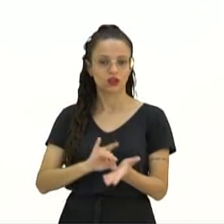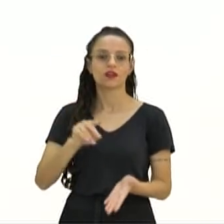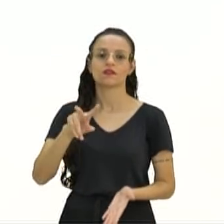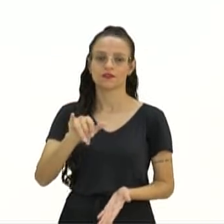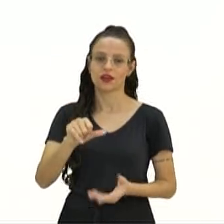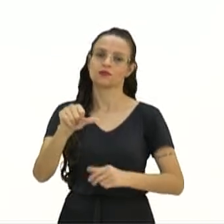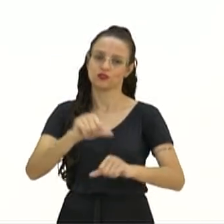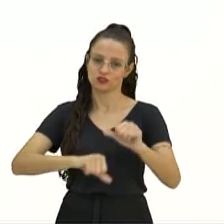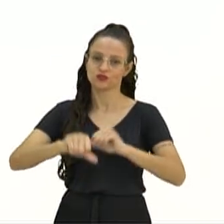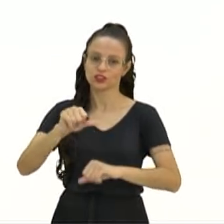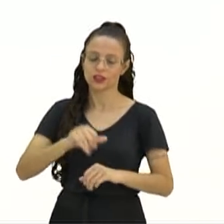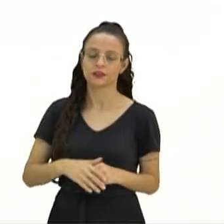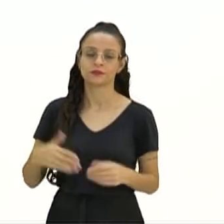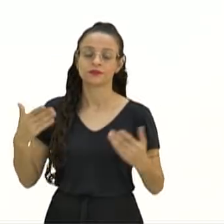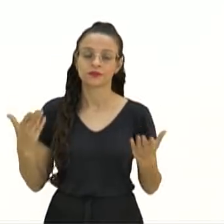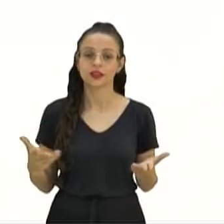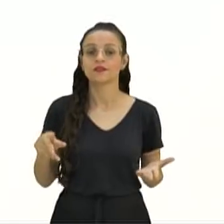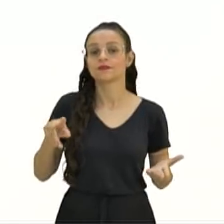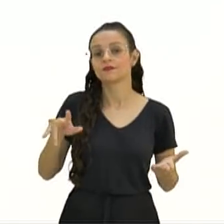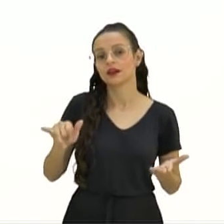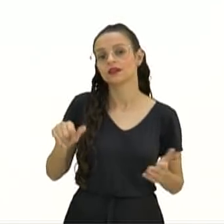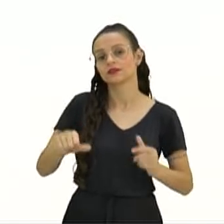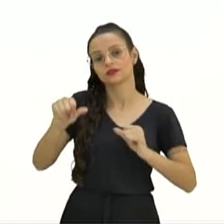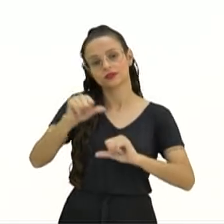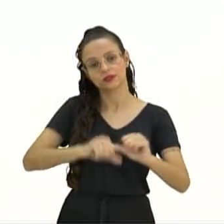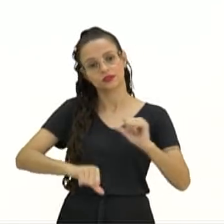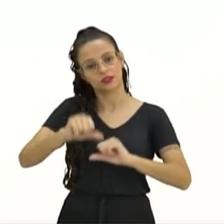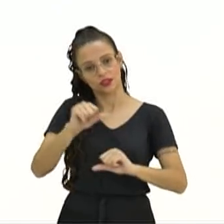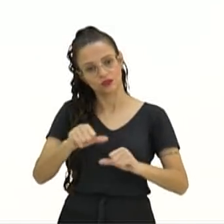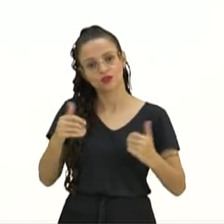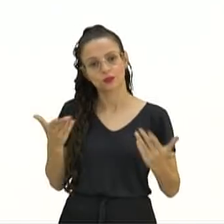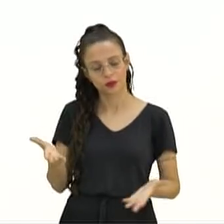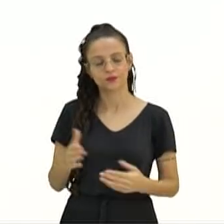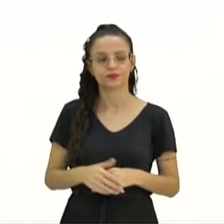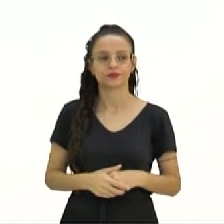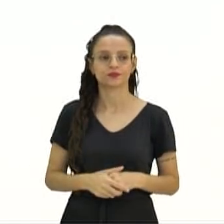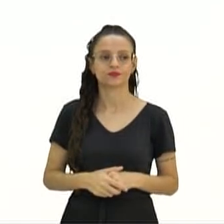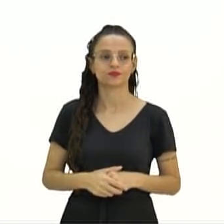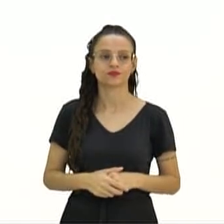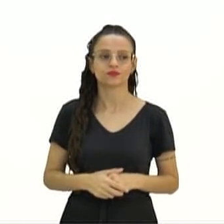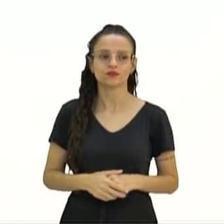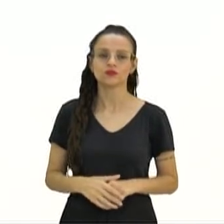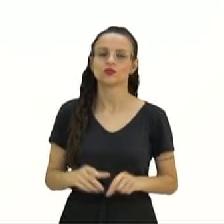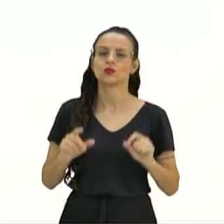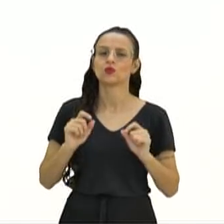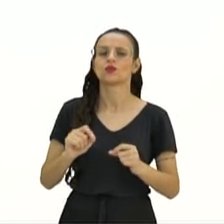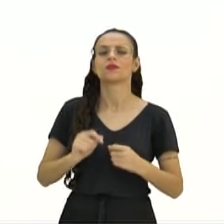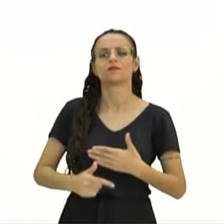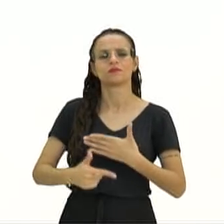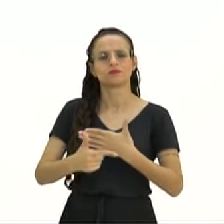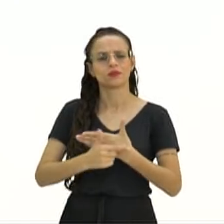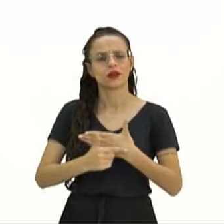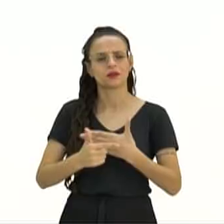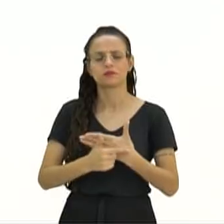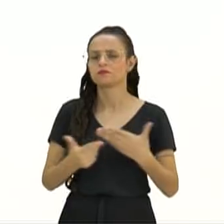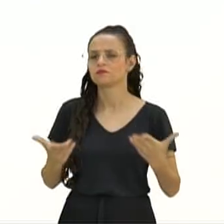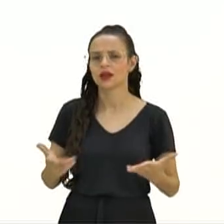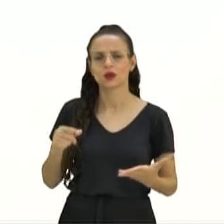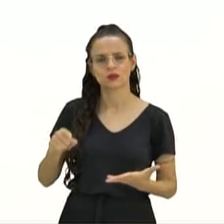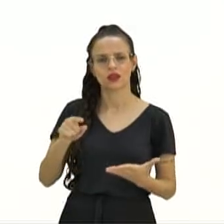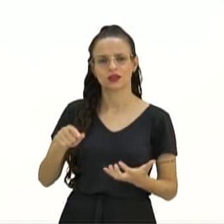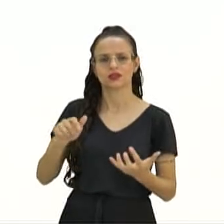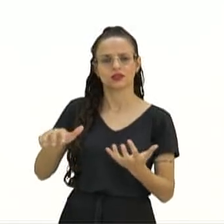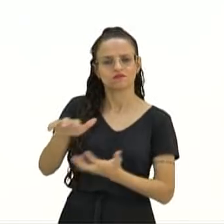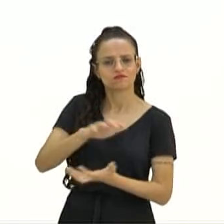modificar significativamente, vai se transformar significativamente. E qual foi o papel dessas